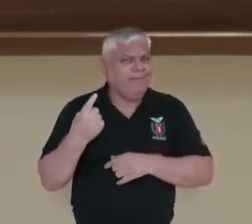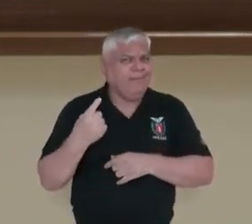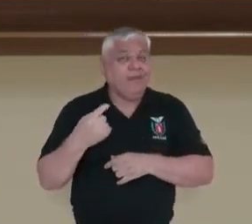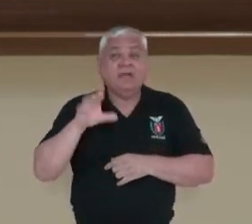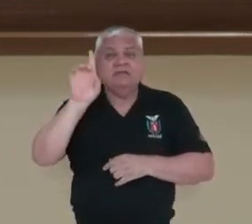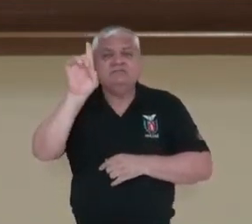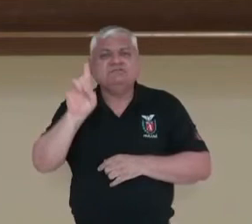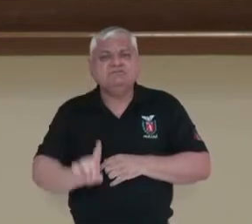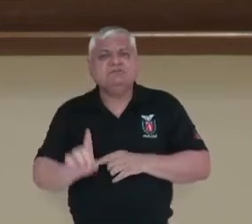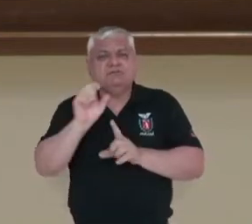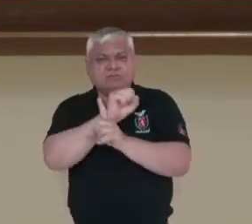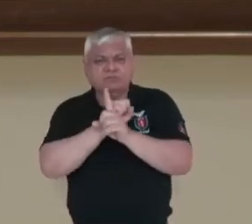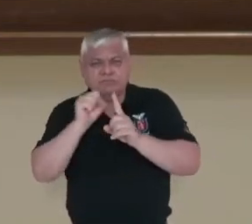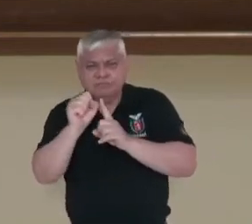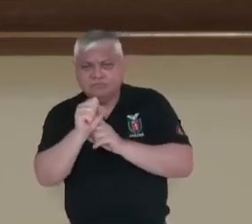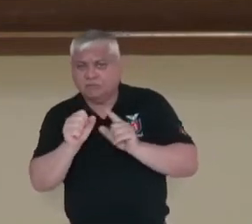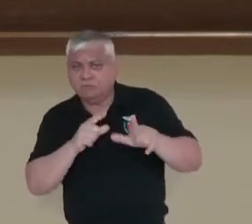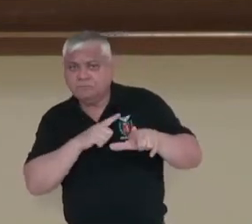sociais, de fato, que são